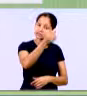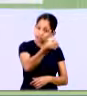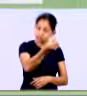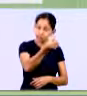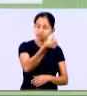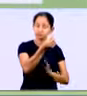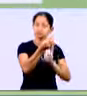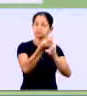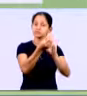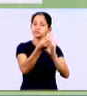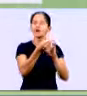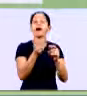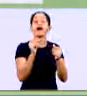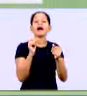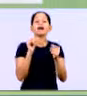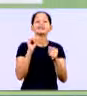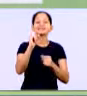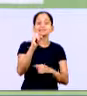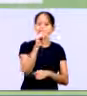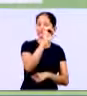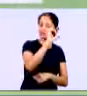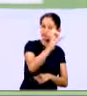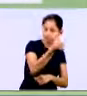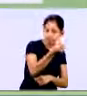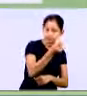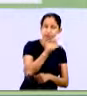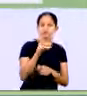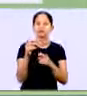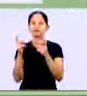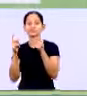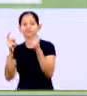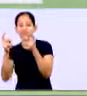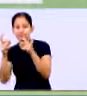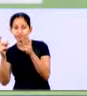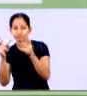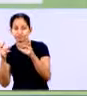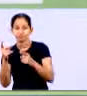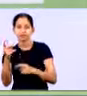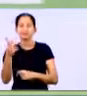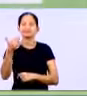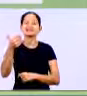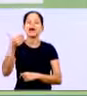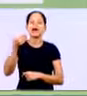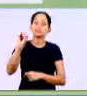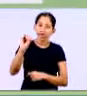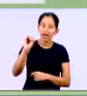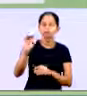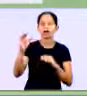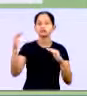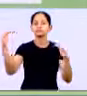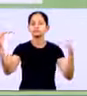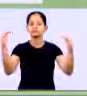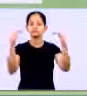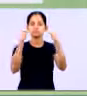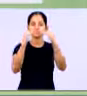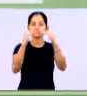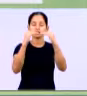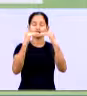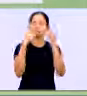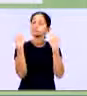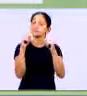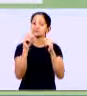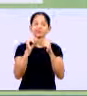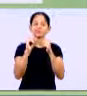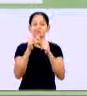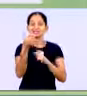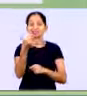Para isso, eu vou ter que produzir, se eu vou vender 10 mil e quero ter 6 mil, eu vou ter que ter 16 mil unidades